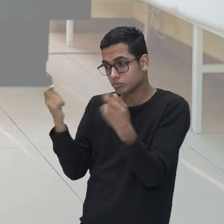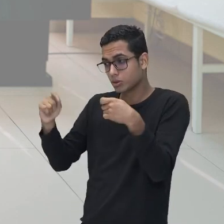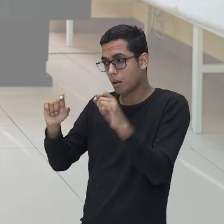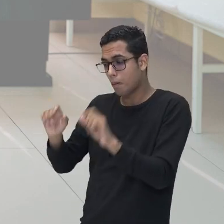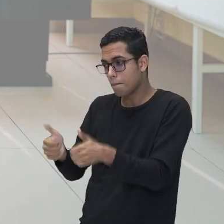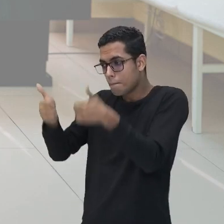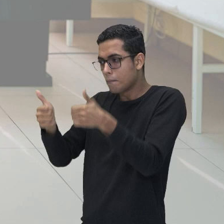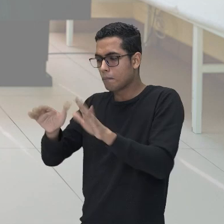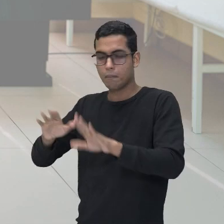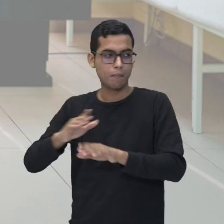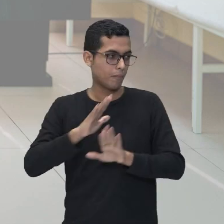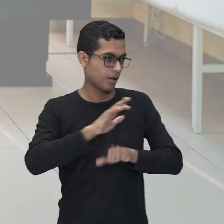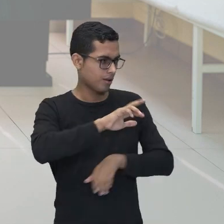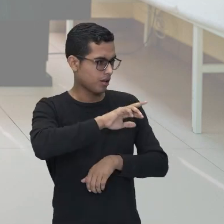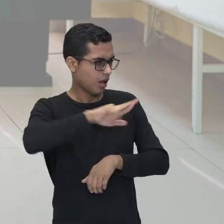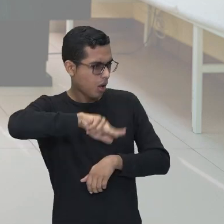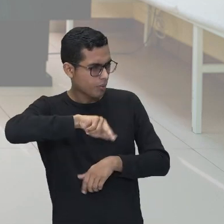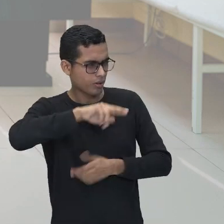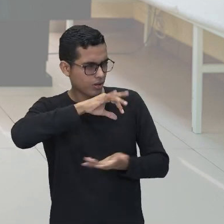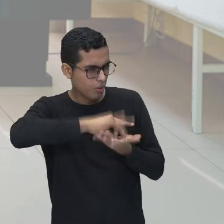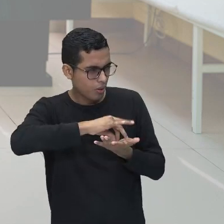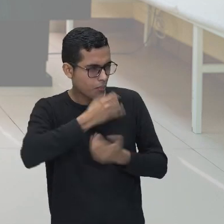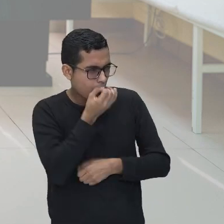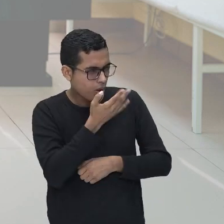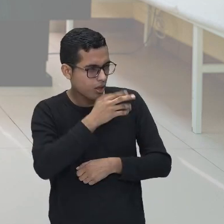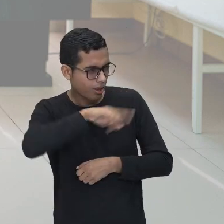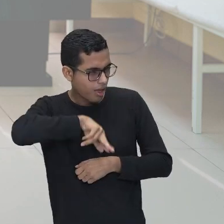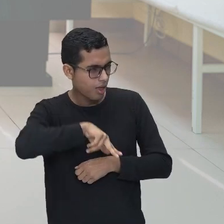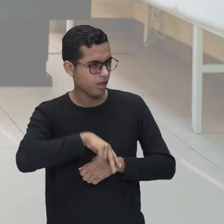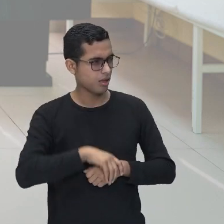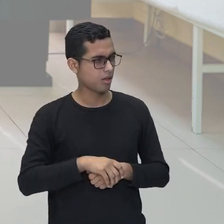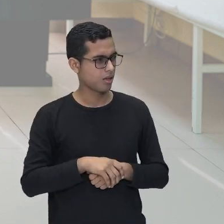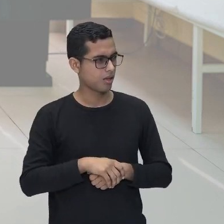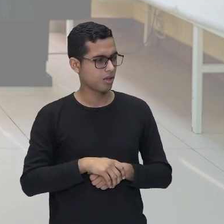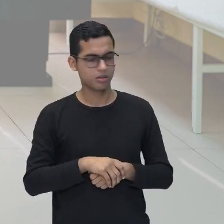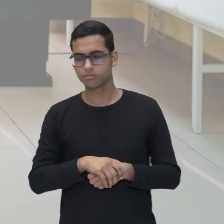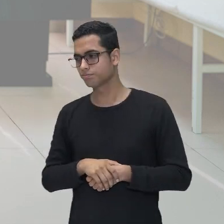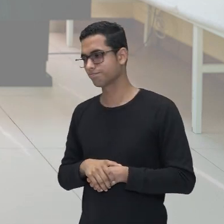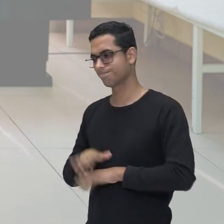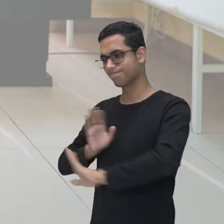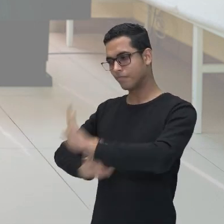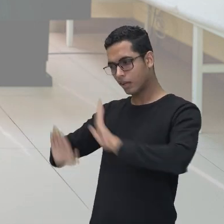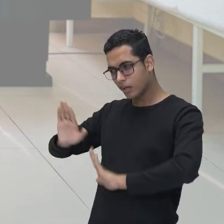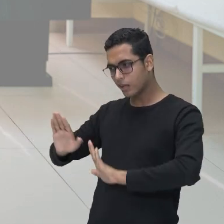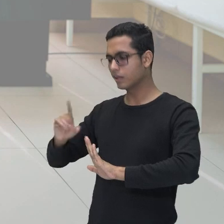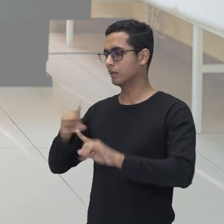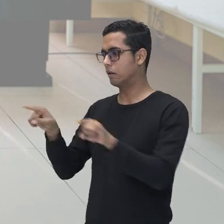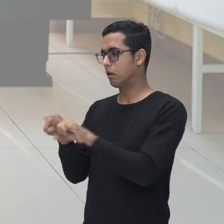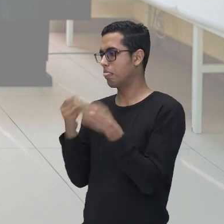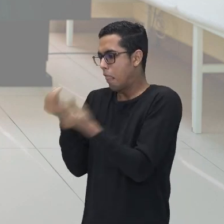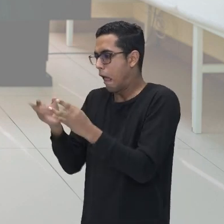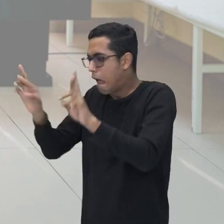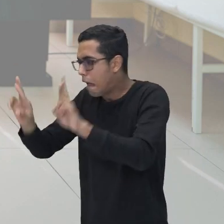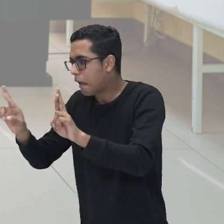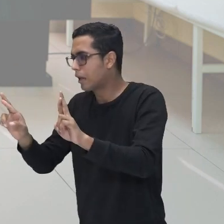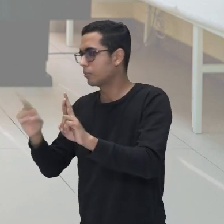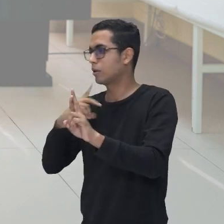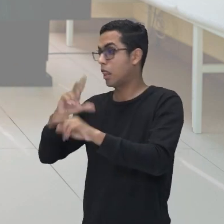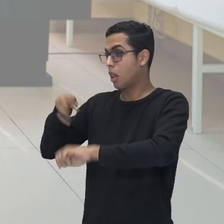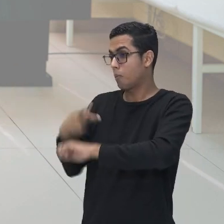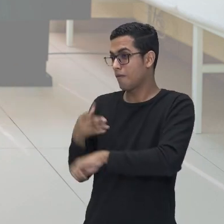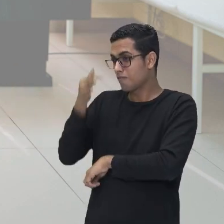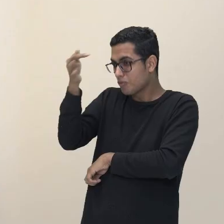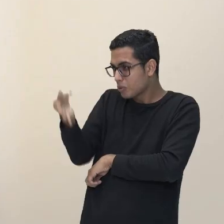pelos vistos, não é? Só por cautela. Só porque não quero dar-lhe esperanças que depois venham a mostrar-se